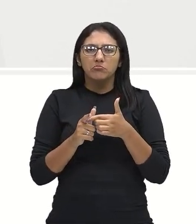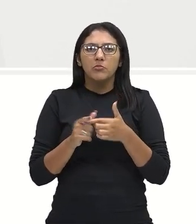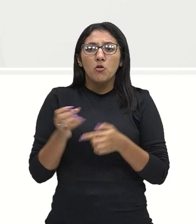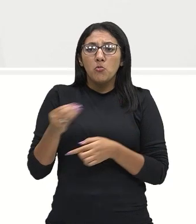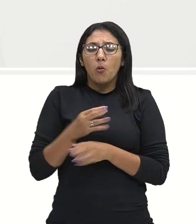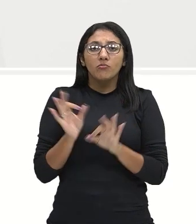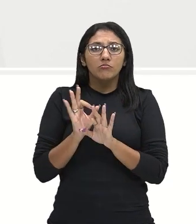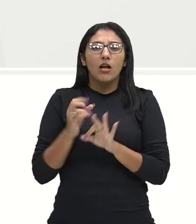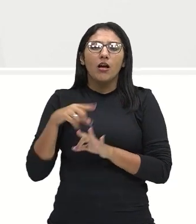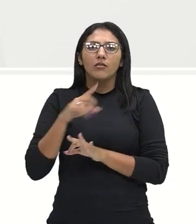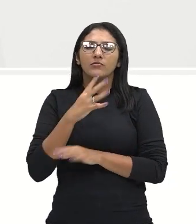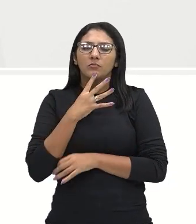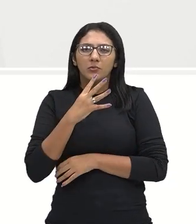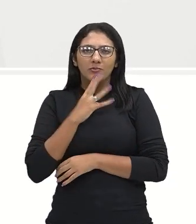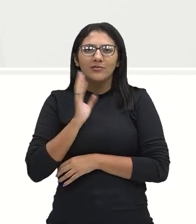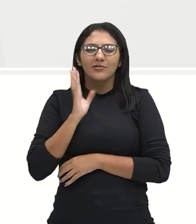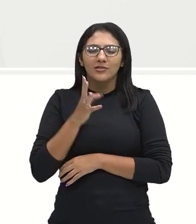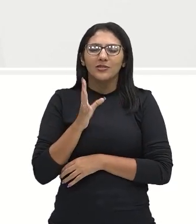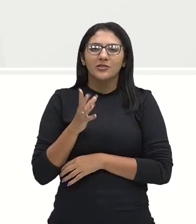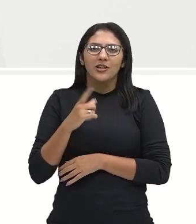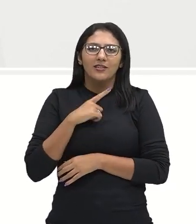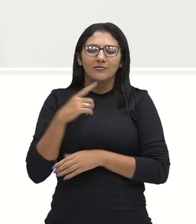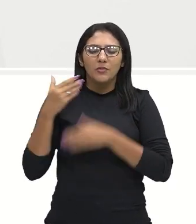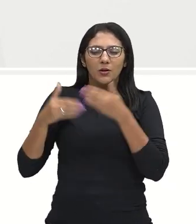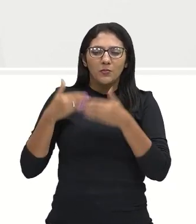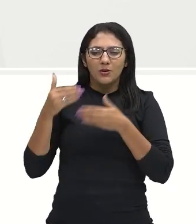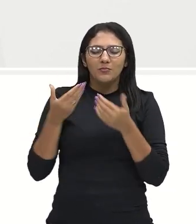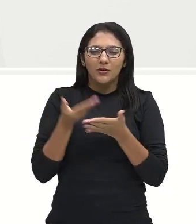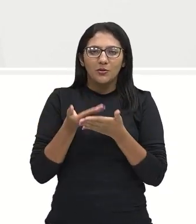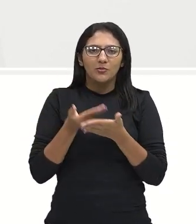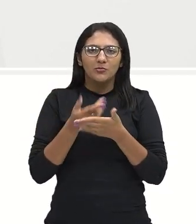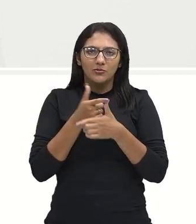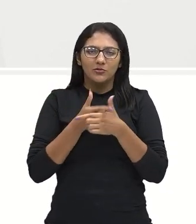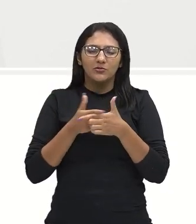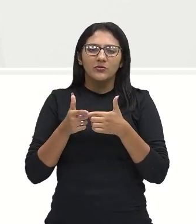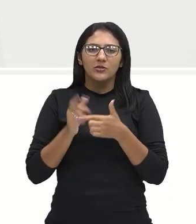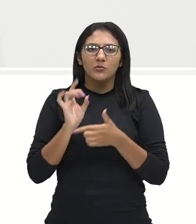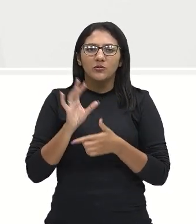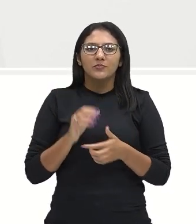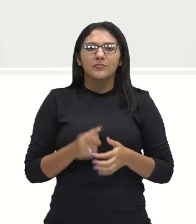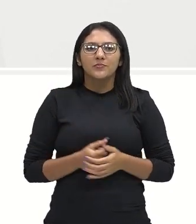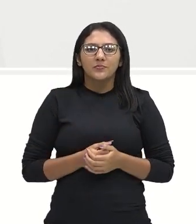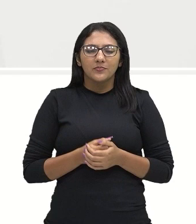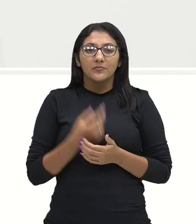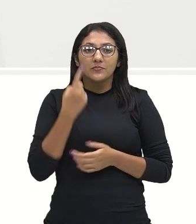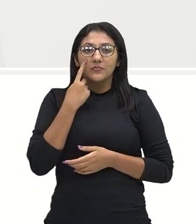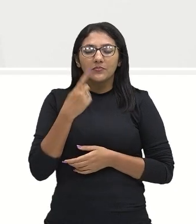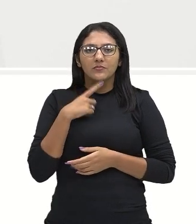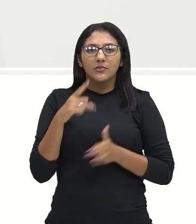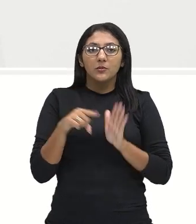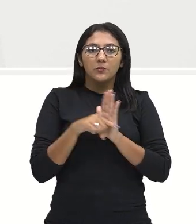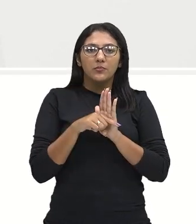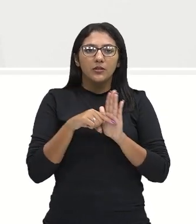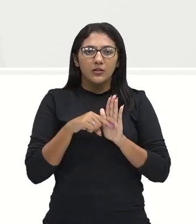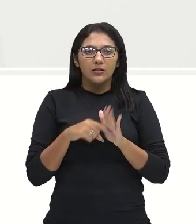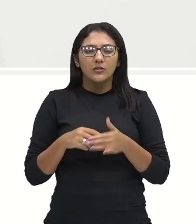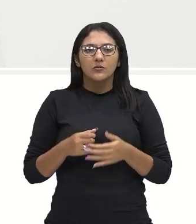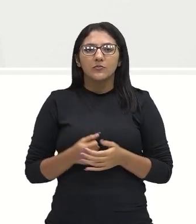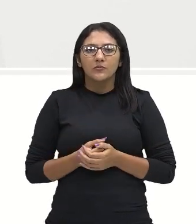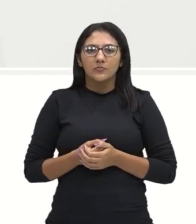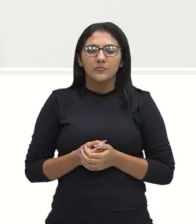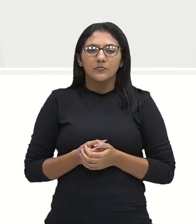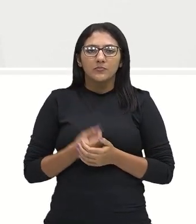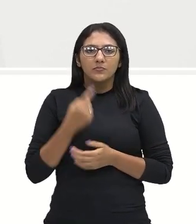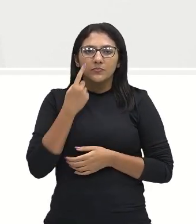tá bom? Do jeitinho que vocês já viram aí ao longo da vida acadêmica de vocês. E aí a gente faz agora a subtração. 4 menos 0